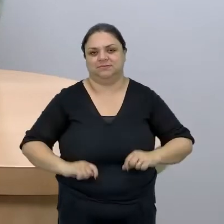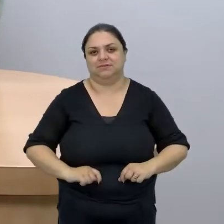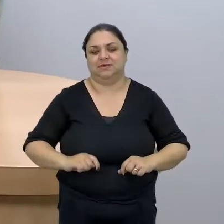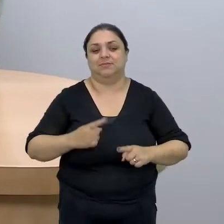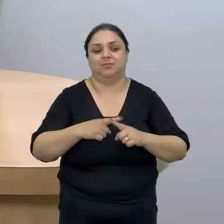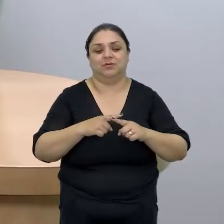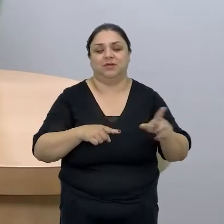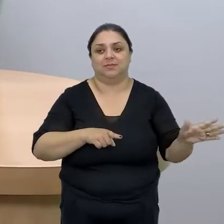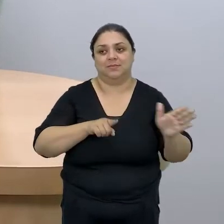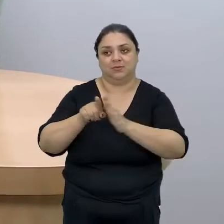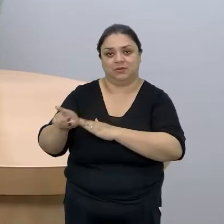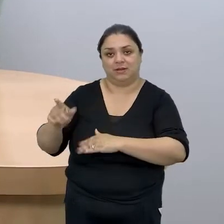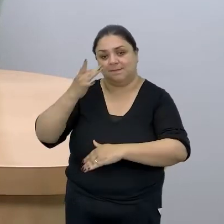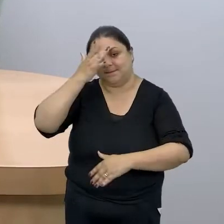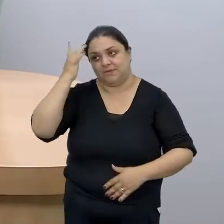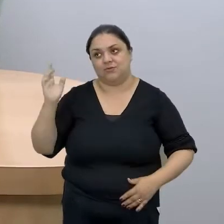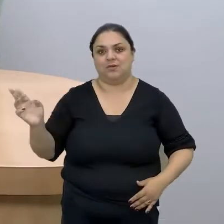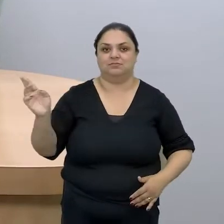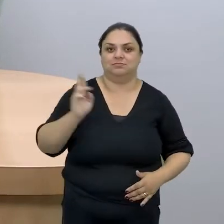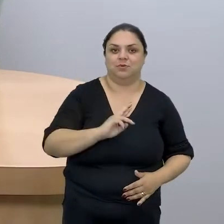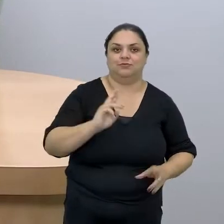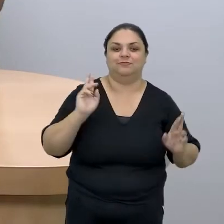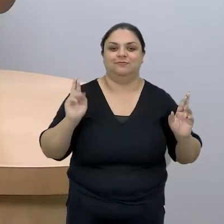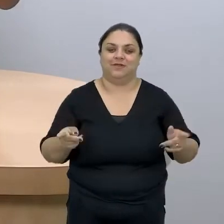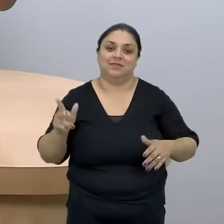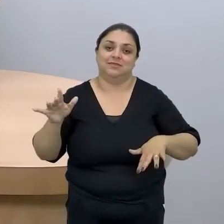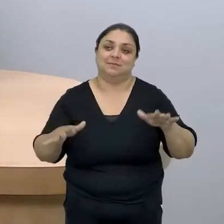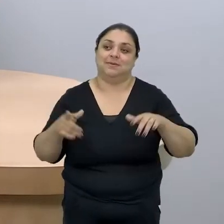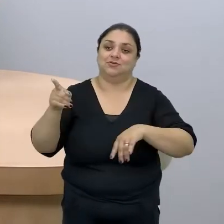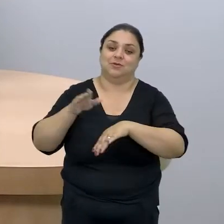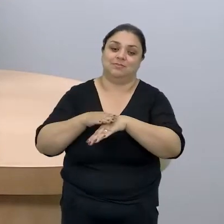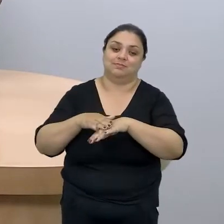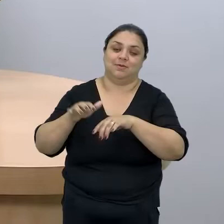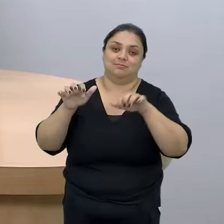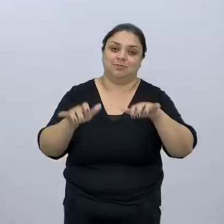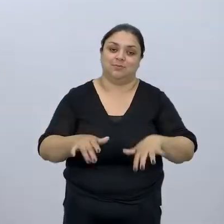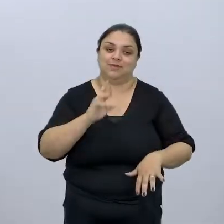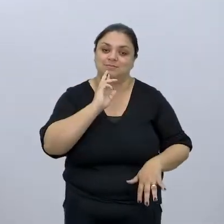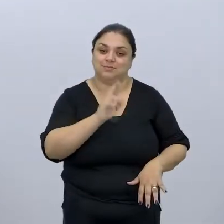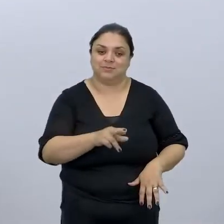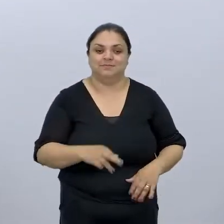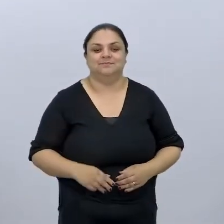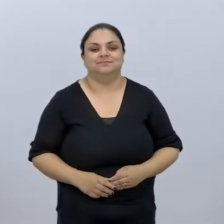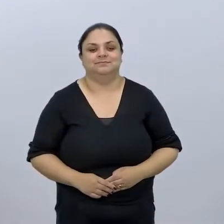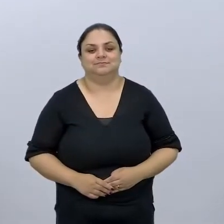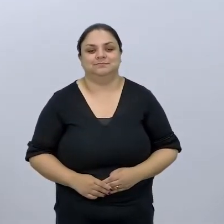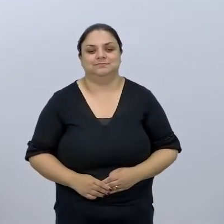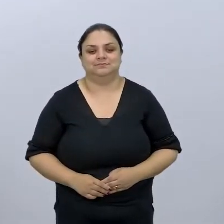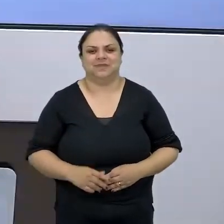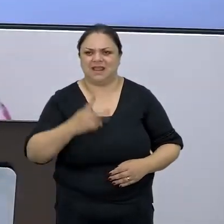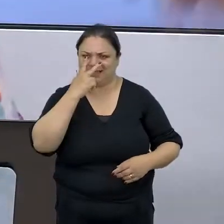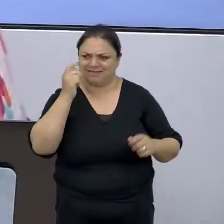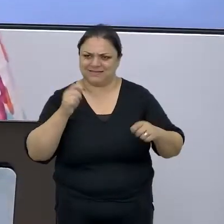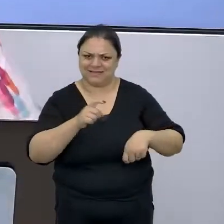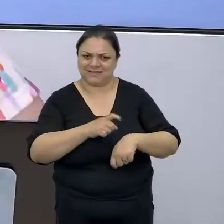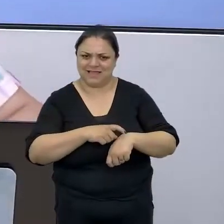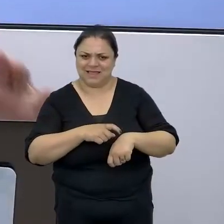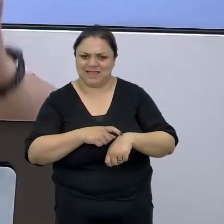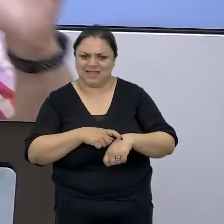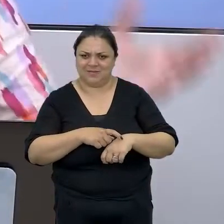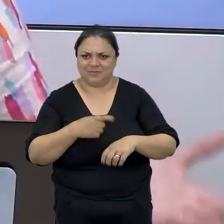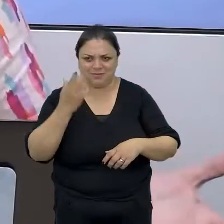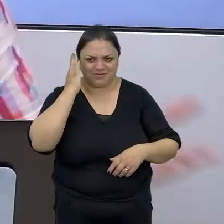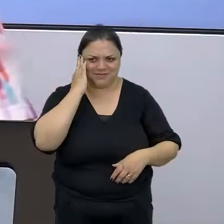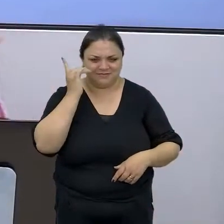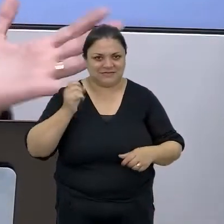vai responder e vai variar de acordo com o que a pessoa responder. A gente tem um pouquinho mais de 6 Podemos minutos. fazer? Você acha que dá tempo? Dá, Eu sei que você tá ansiosa pra